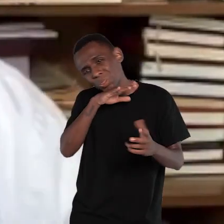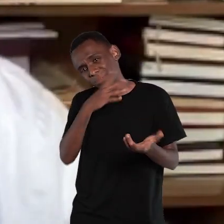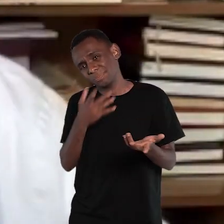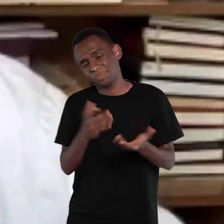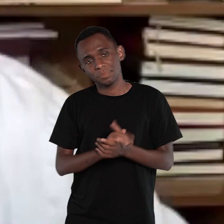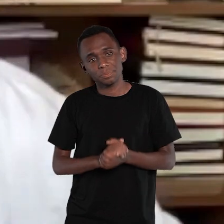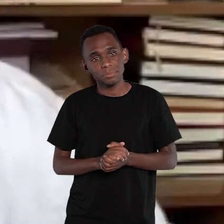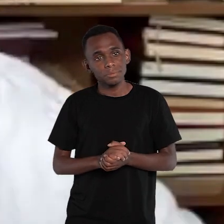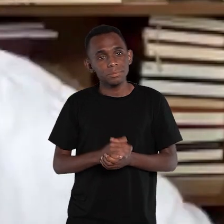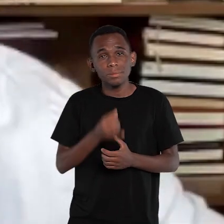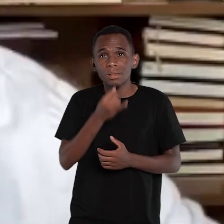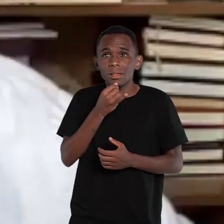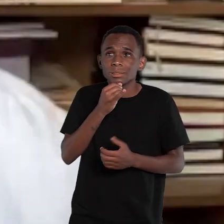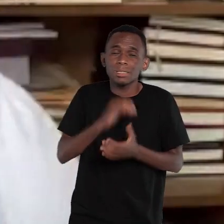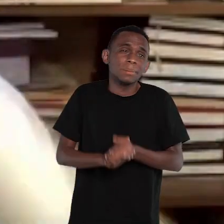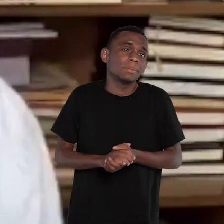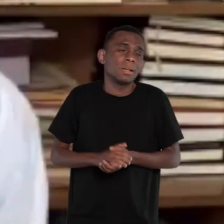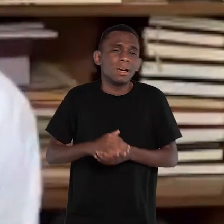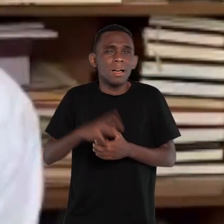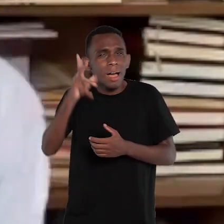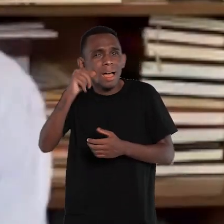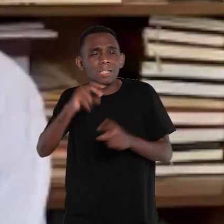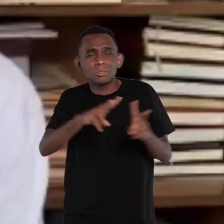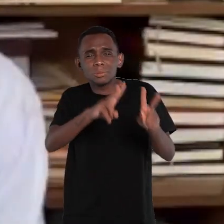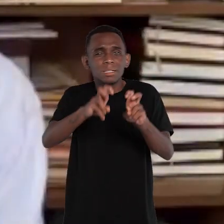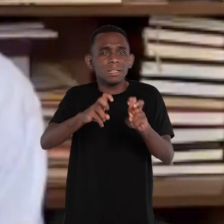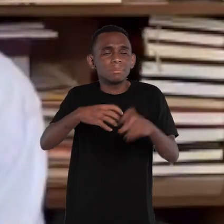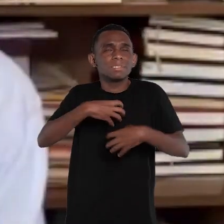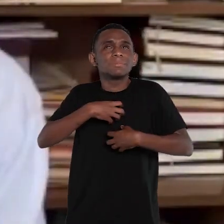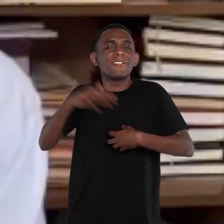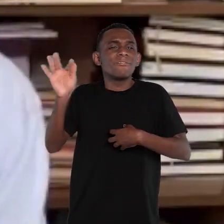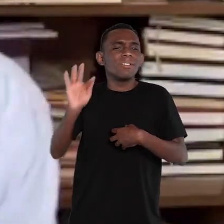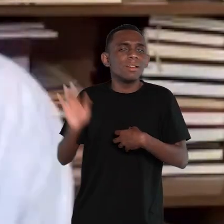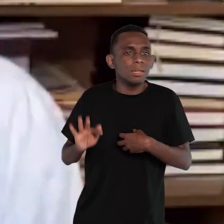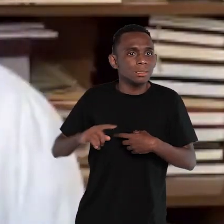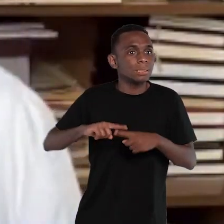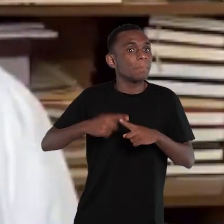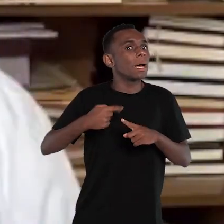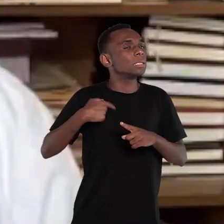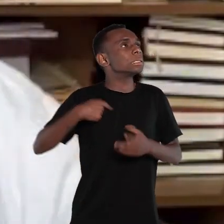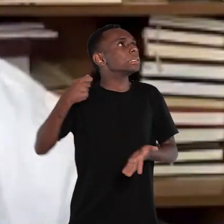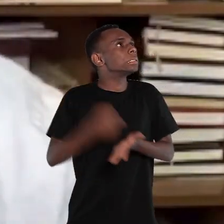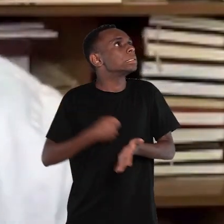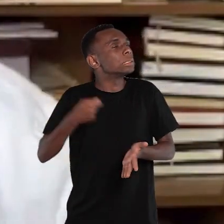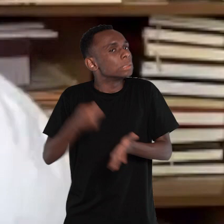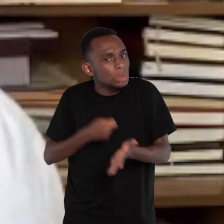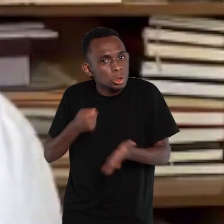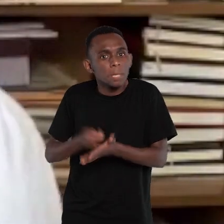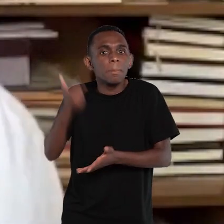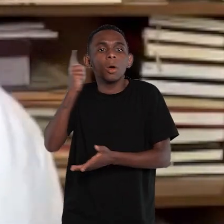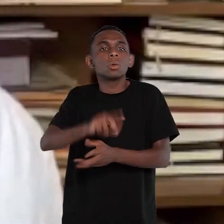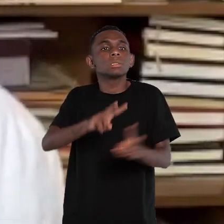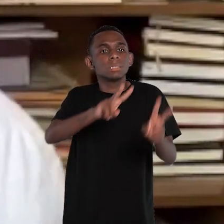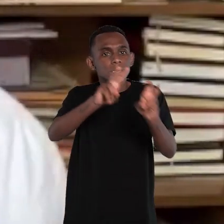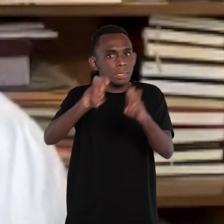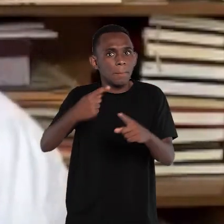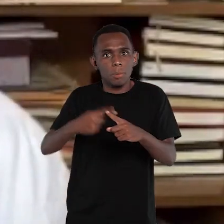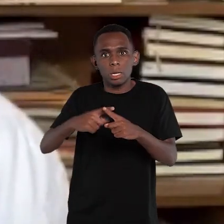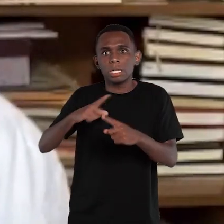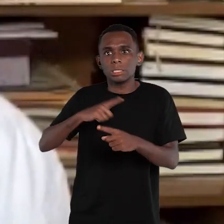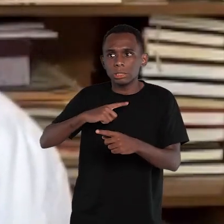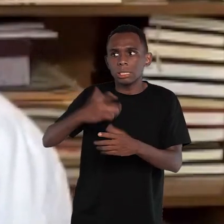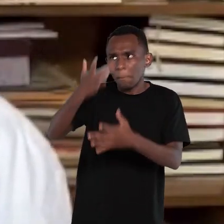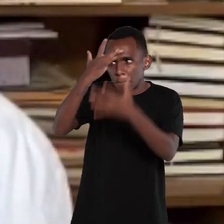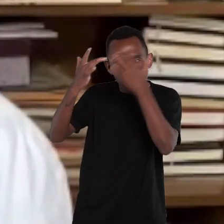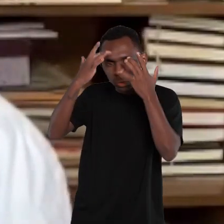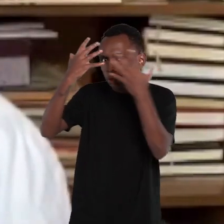exemplo, todo mundo acha que é um título muito feliz, muito, não? Mas eu lutei por esse título. Todo mundo era inimigo